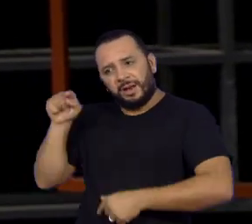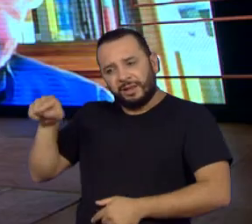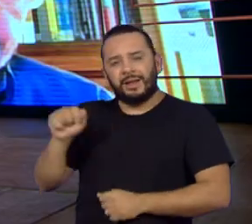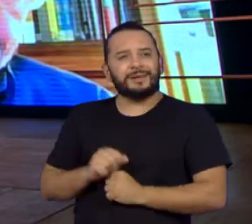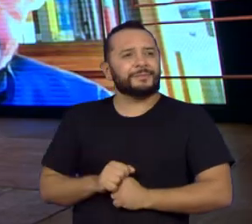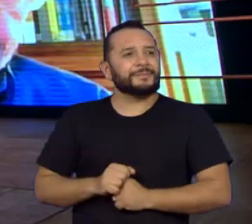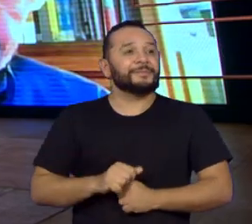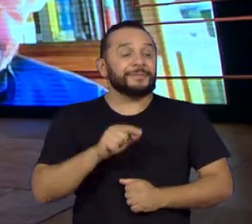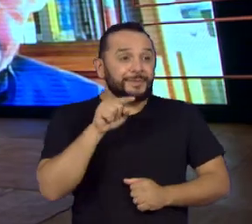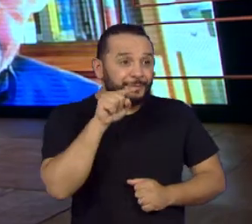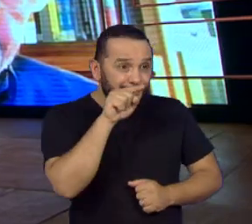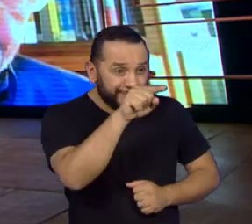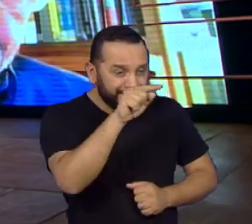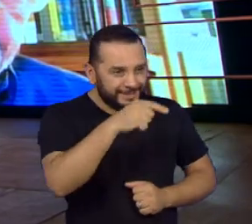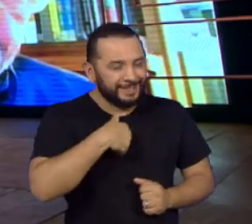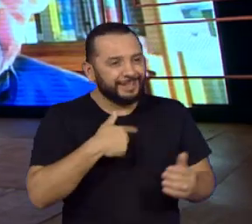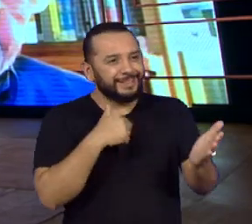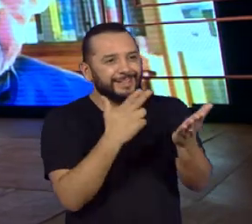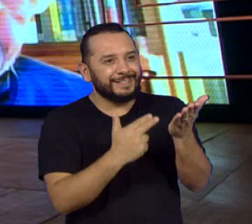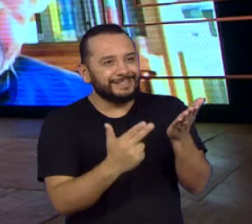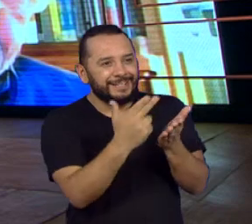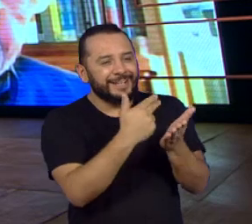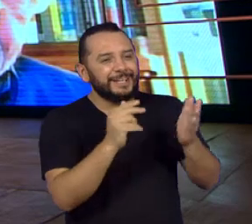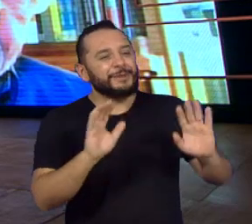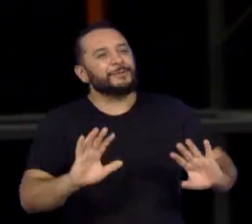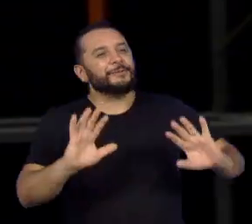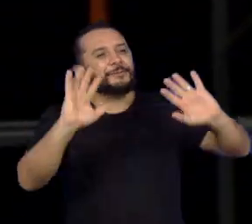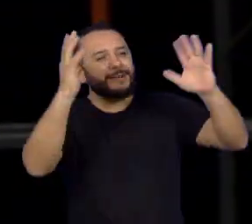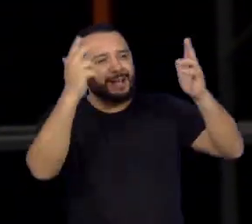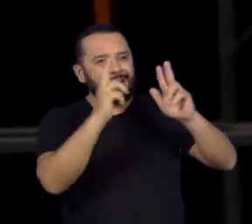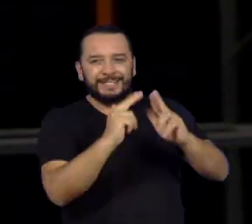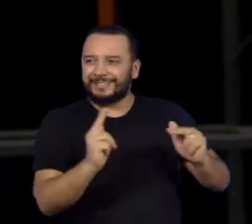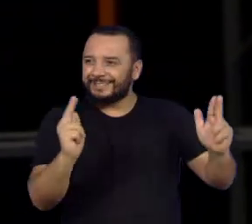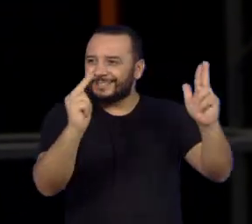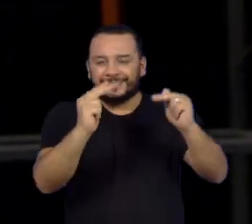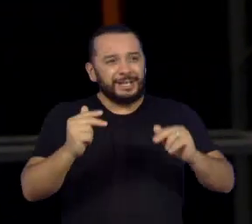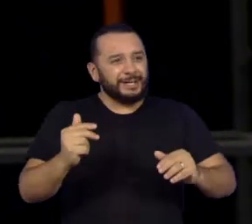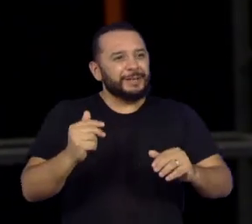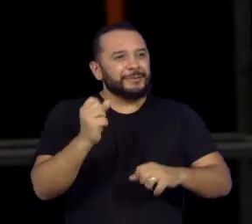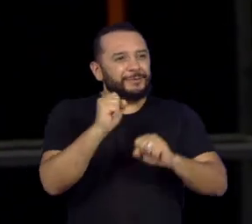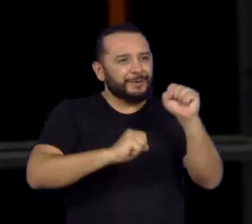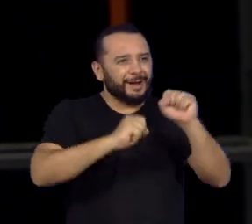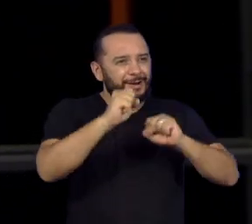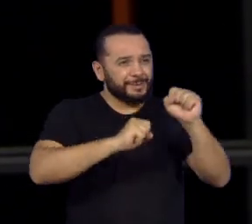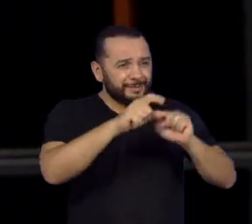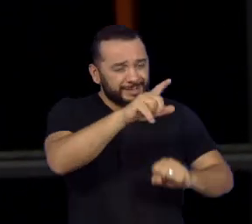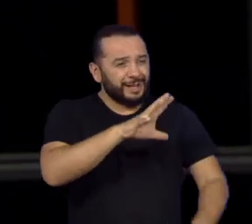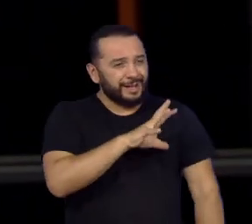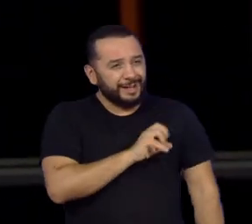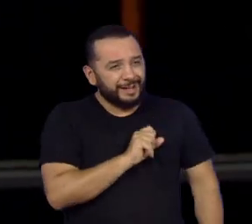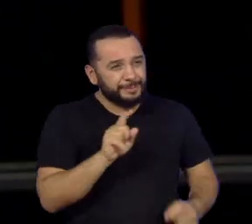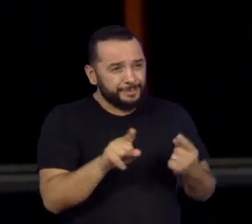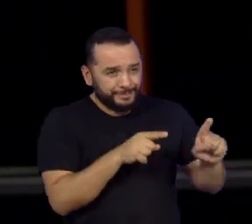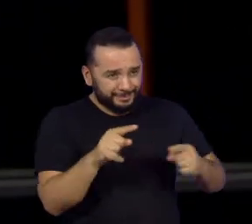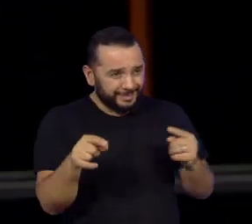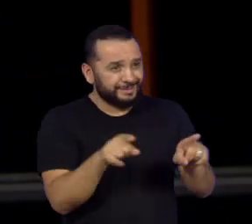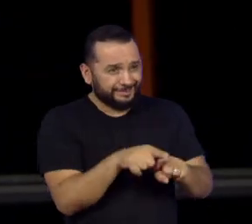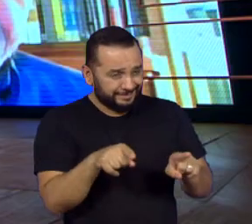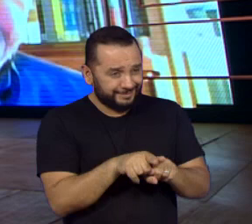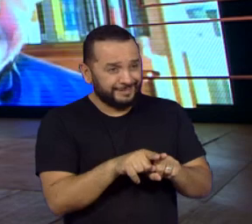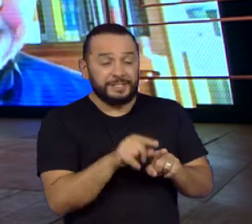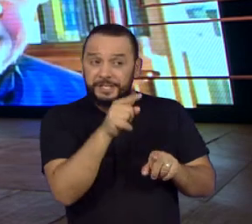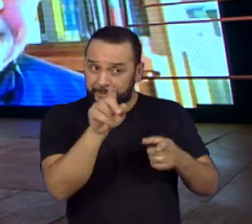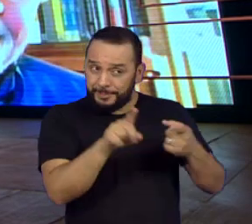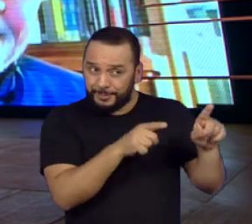desenhos para as festas do refeitório da fábrica. Tinha uma paixão por música já naquela época. Aliás, a música foi